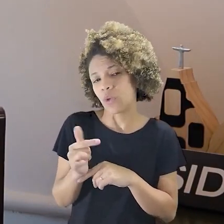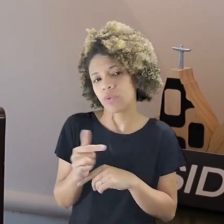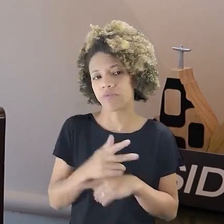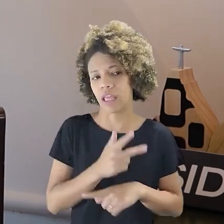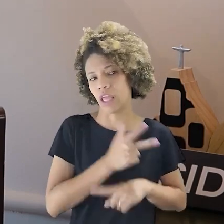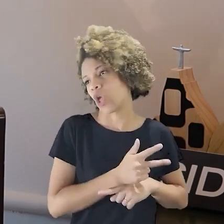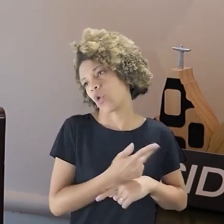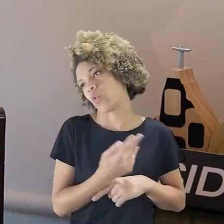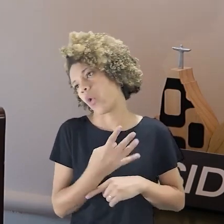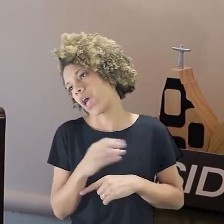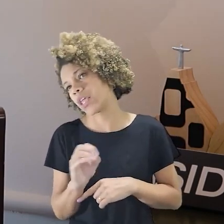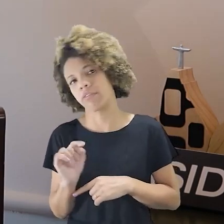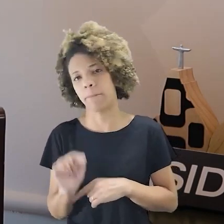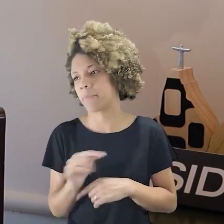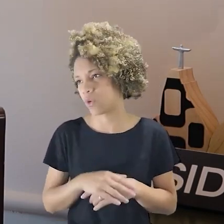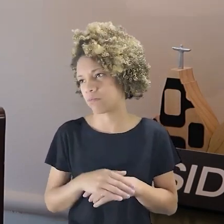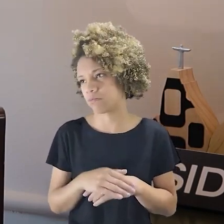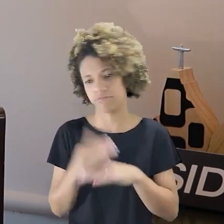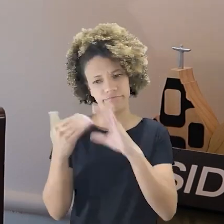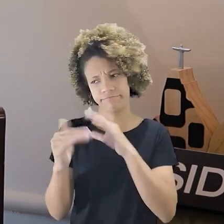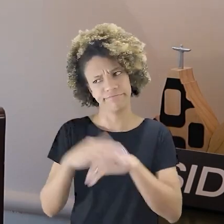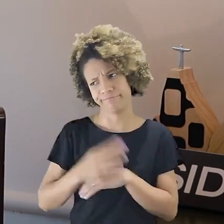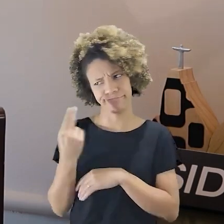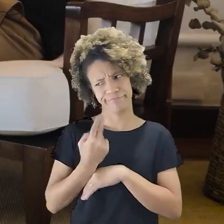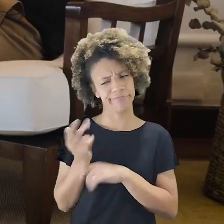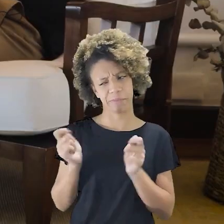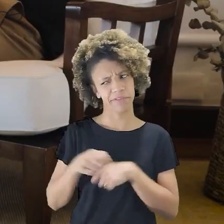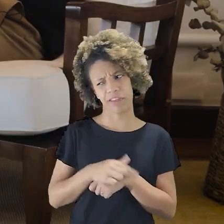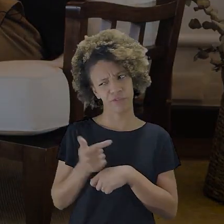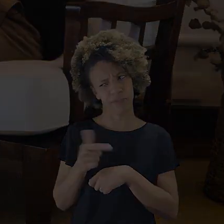40 mil câmeras mandar imagem para a nuvem o tempo todo, tá? Nem vem que não tem, não tem capacidade... Sim.